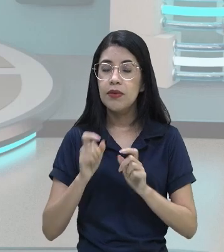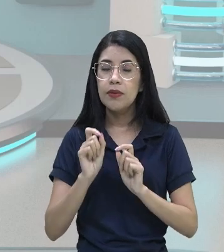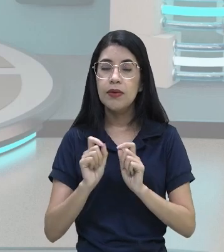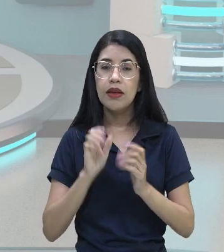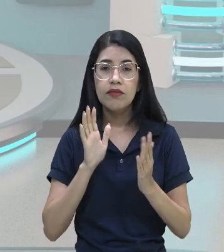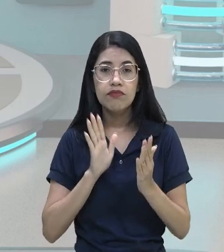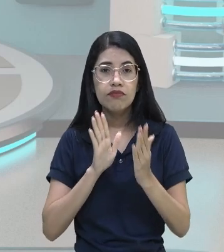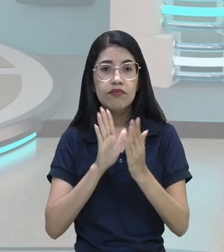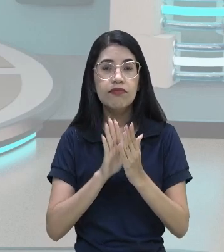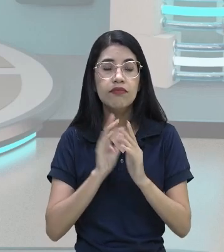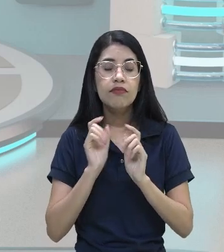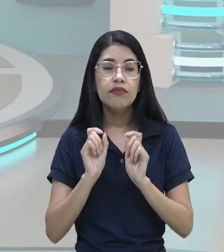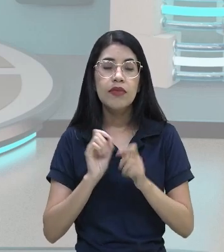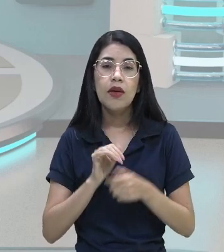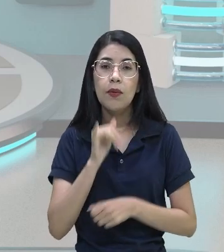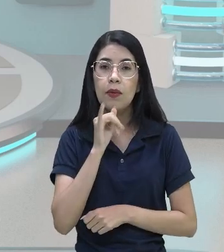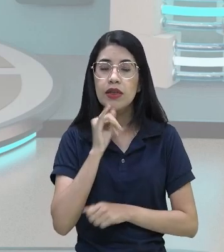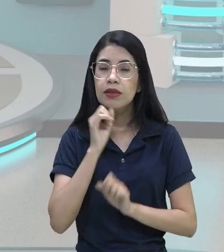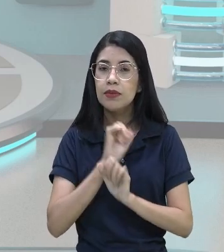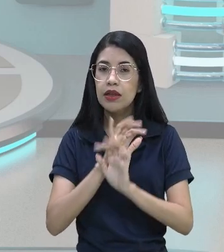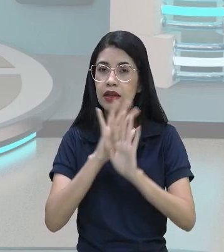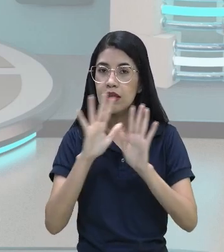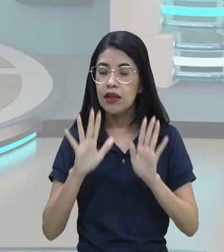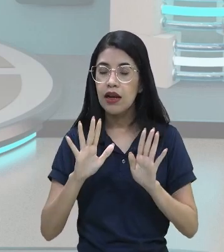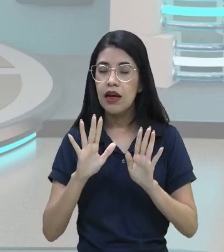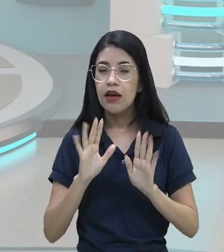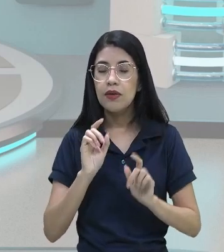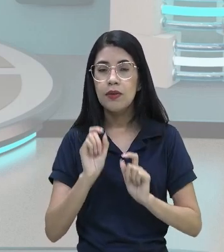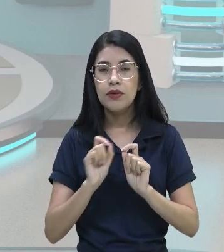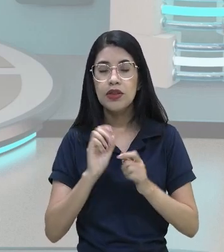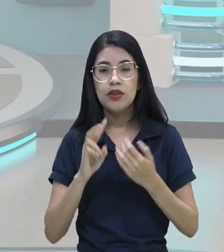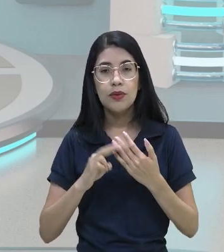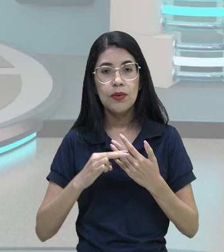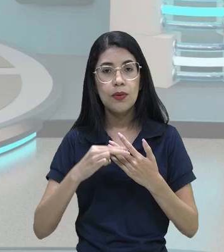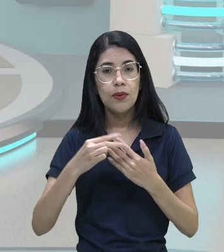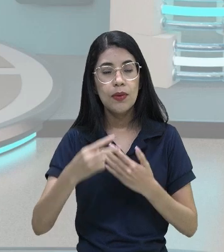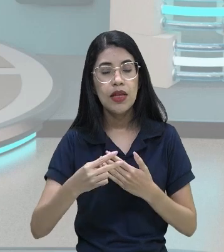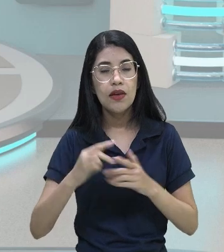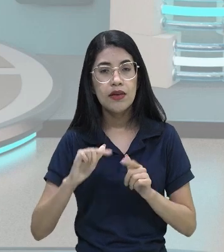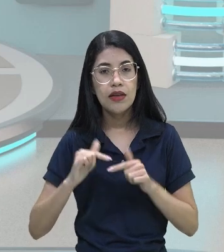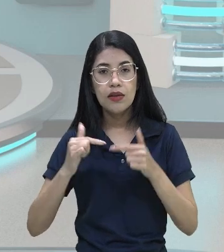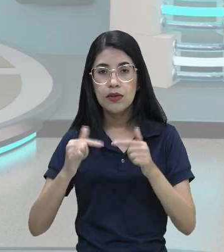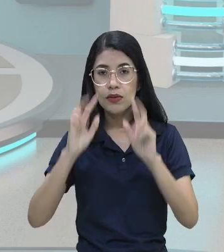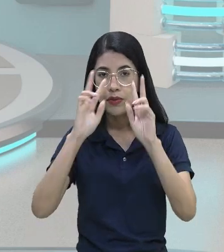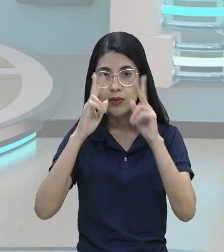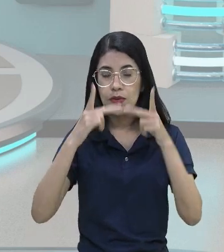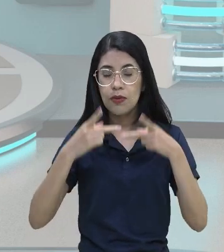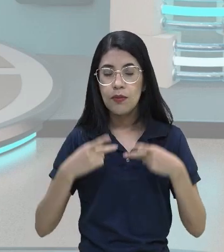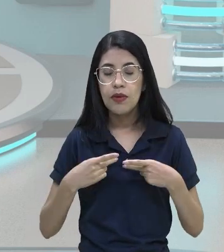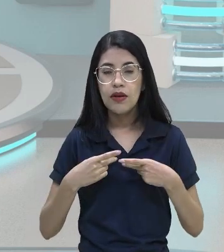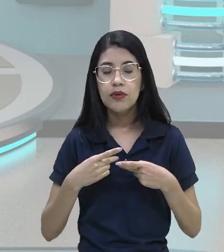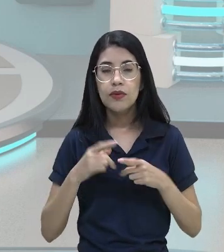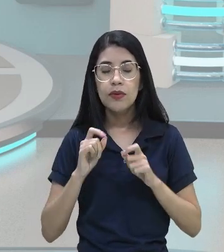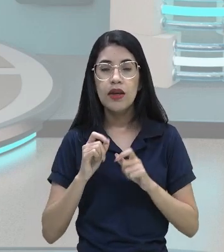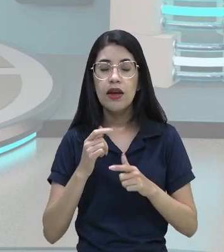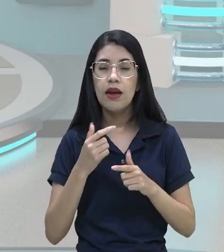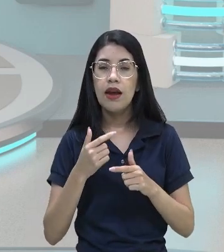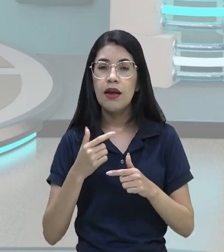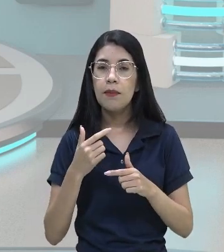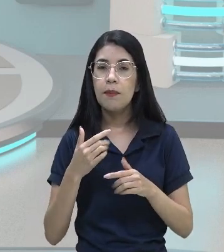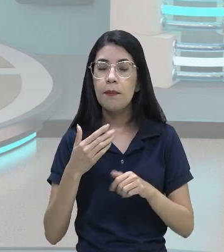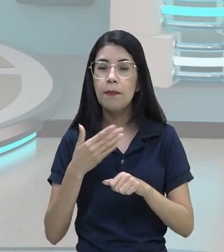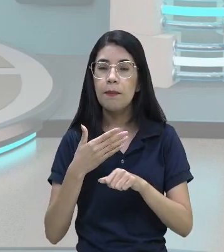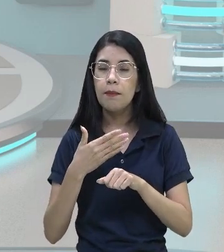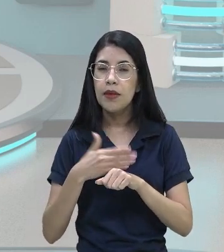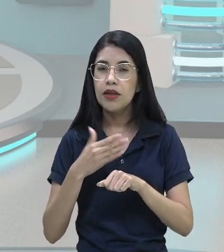diante de um exemplo claro e vivo das consequências do ser humano ao praticar danos ao